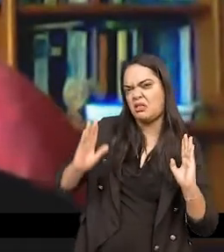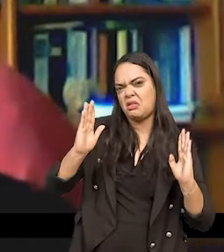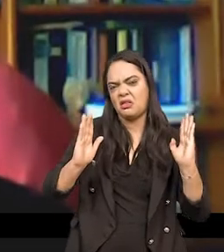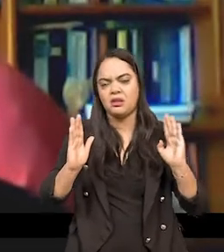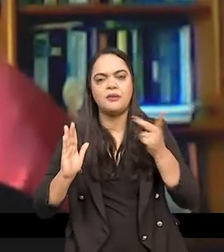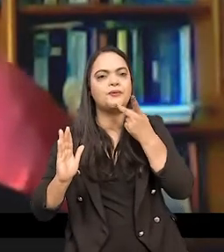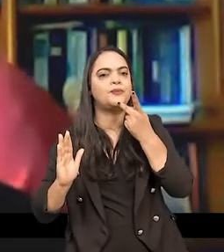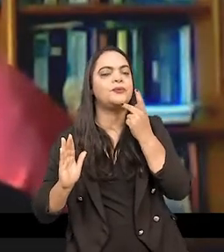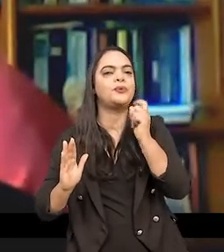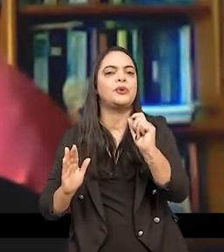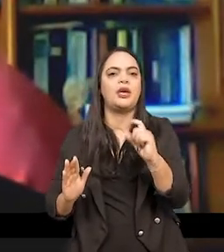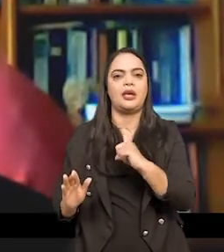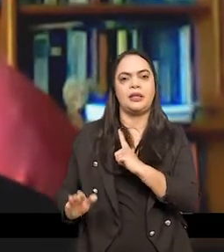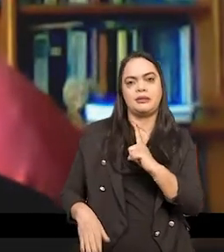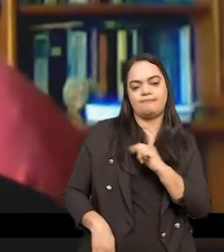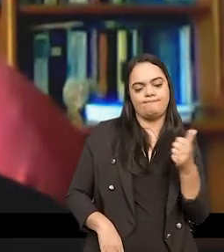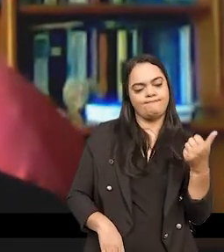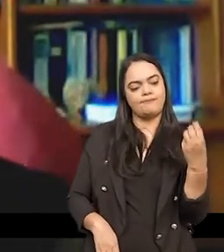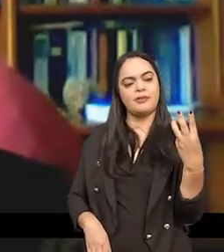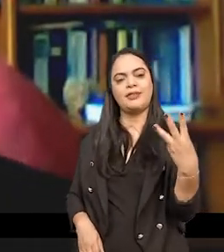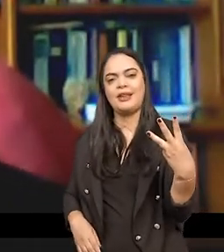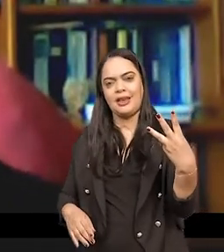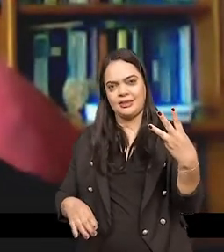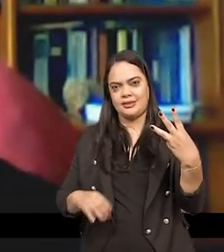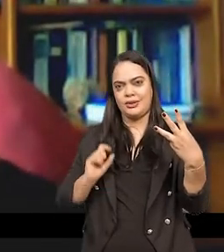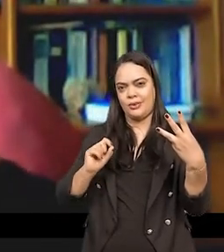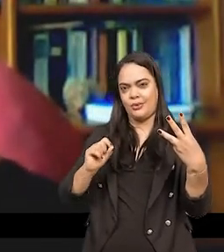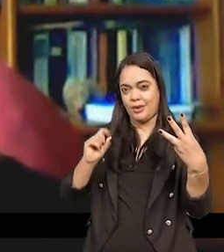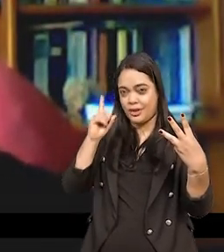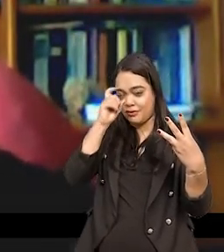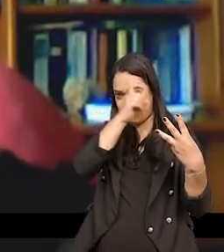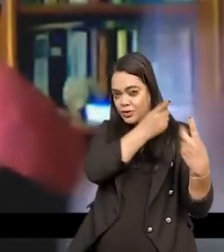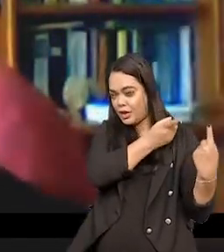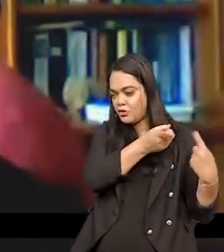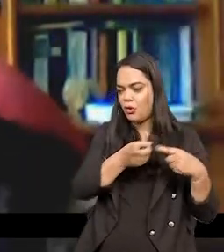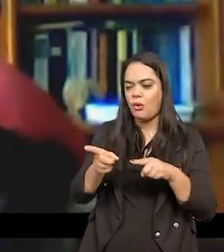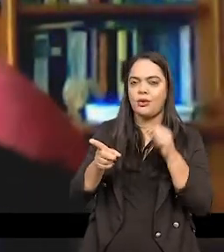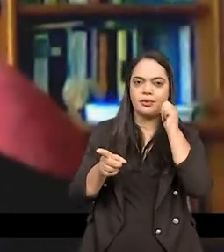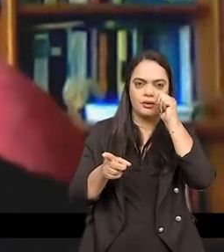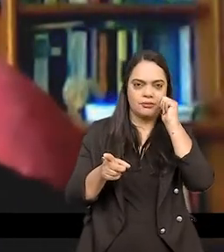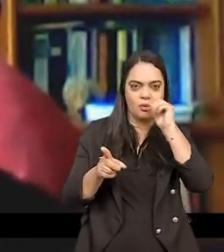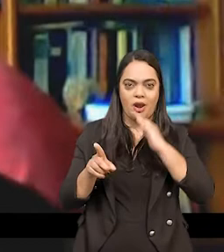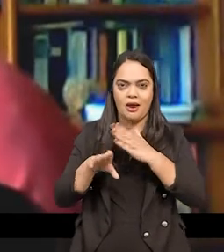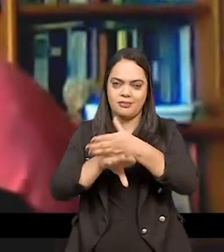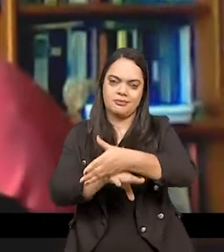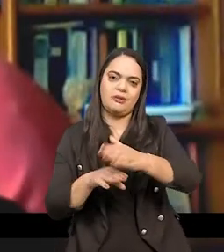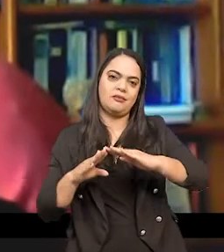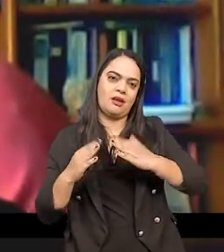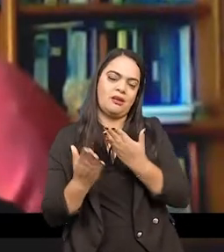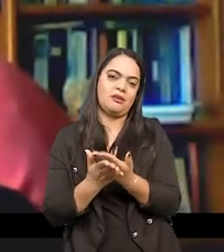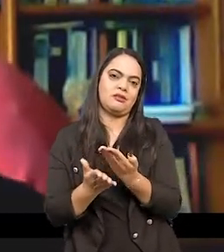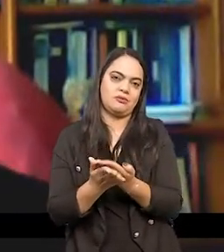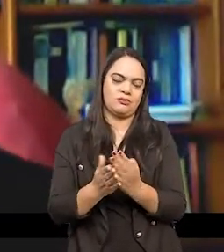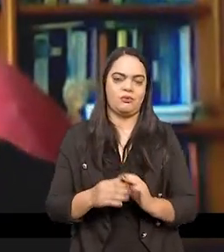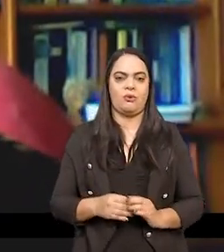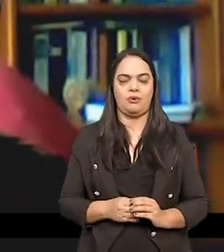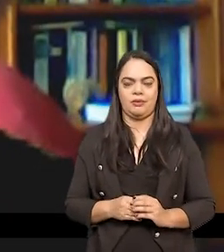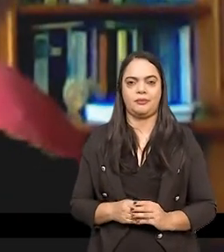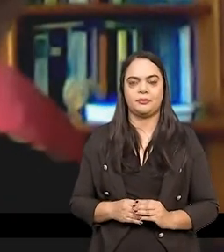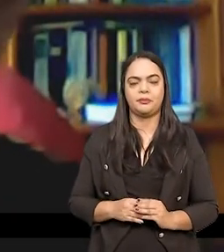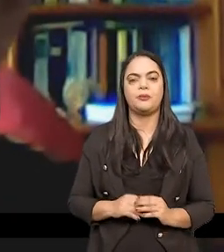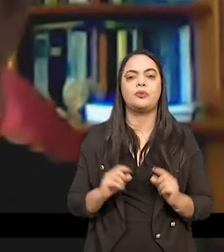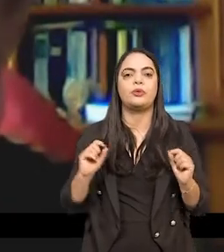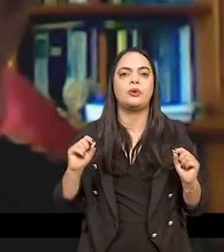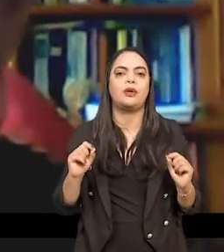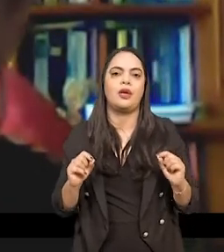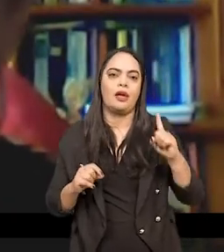três bastiões de resistência à história das mulheres, ou à entrada das mulheres na civilização, que é o